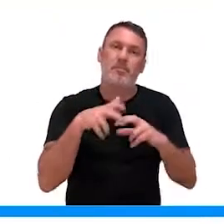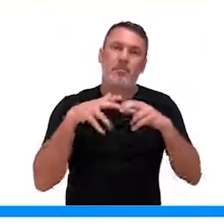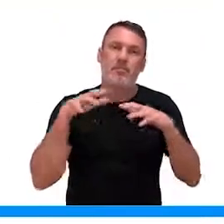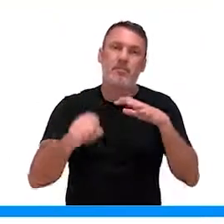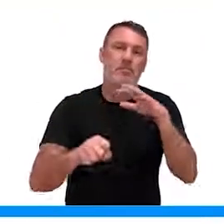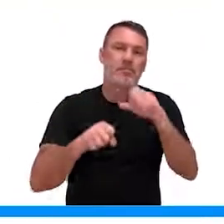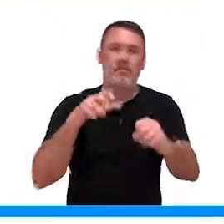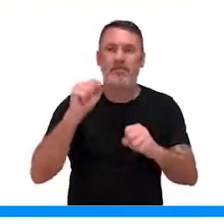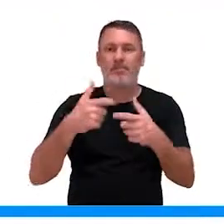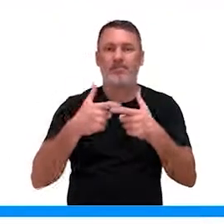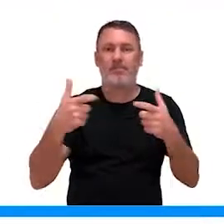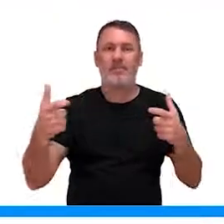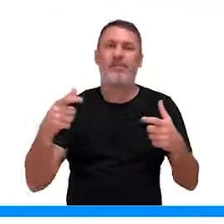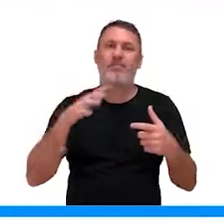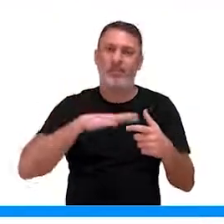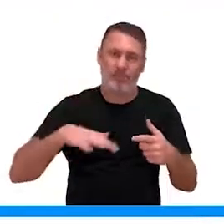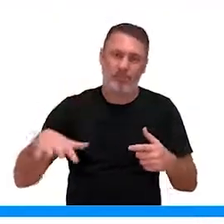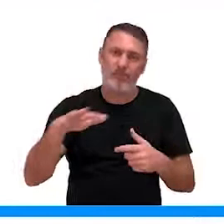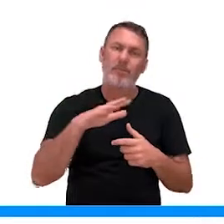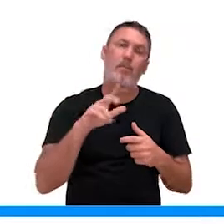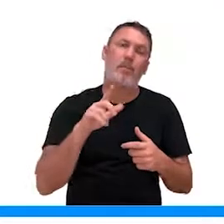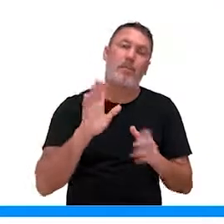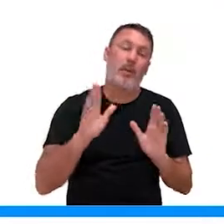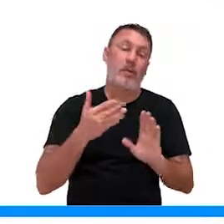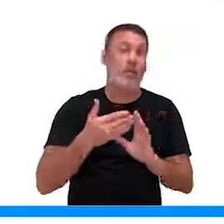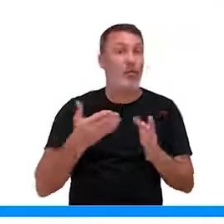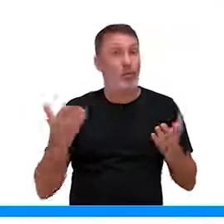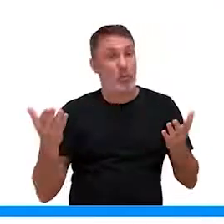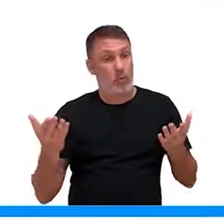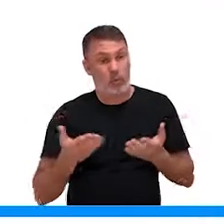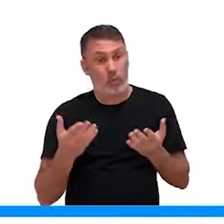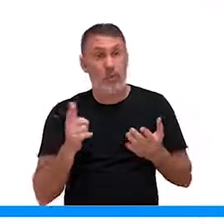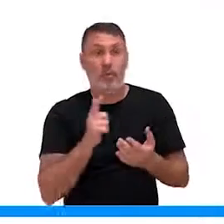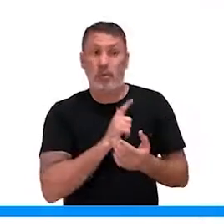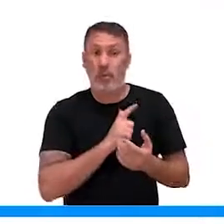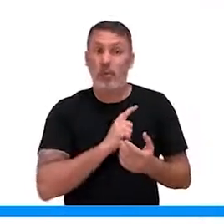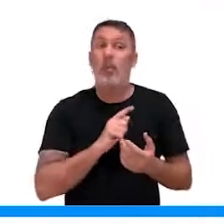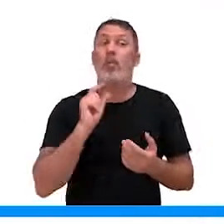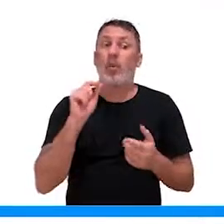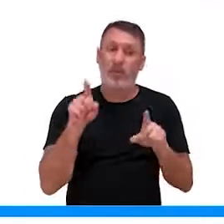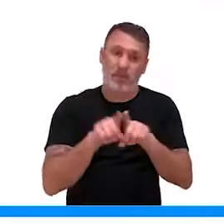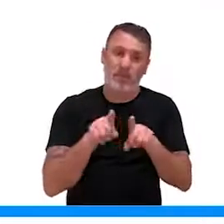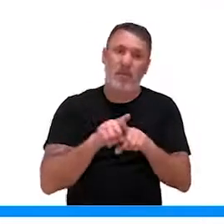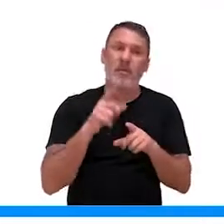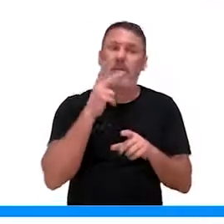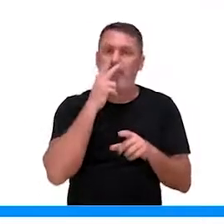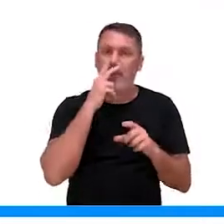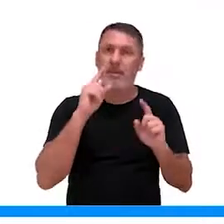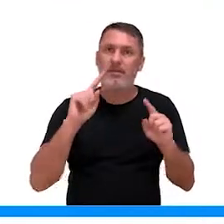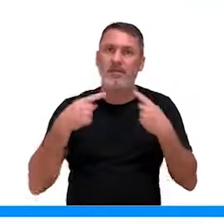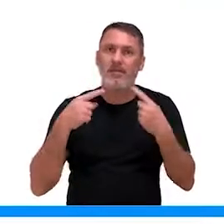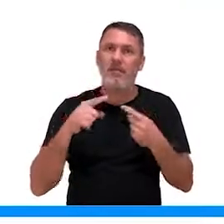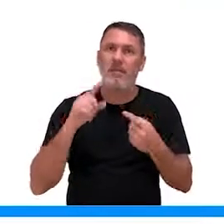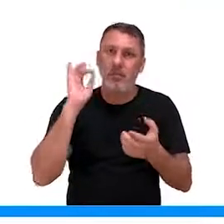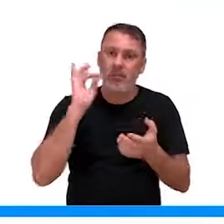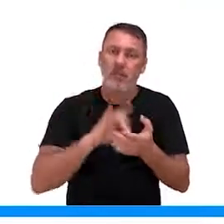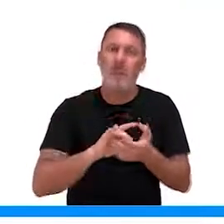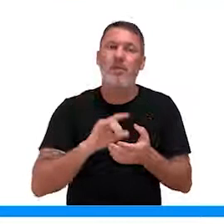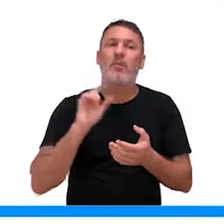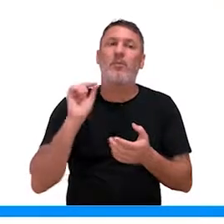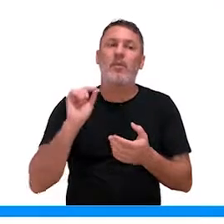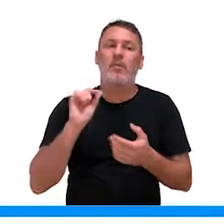ocupação, uma estratégia por trás disso. Hoje, na verdade, existe aqui também, claro, um grande desafio, né,